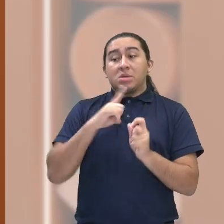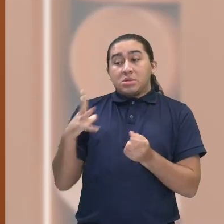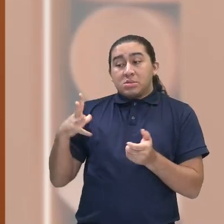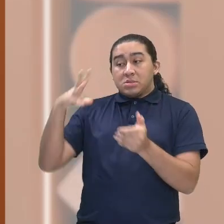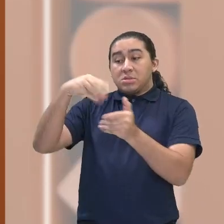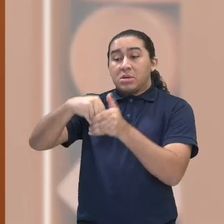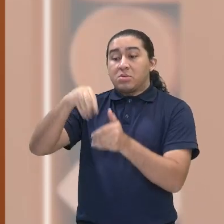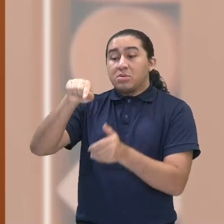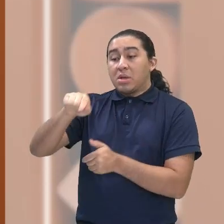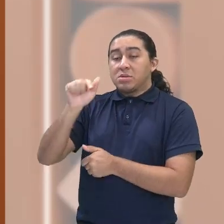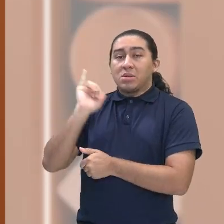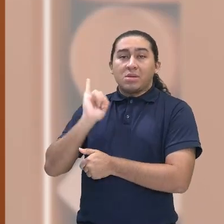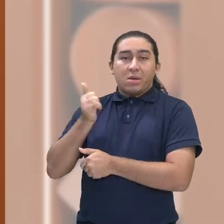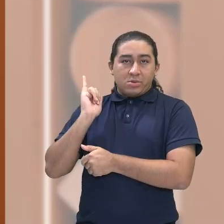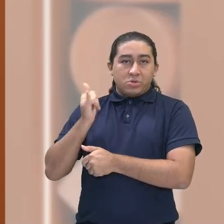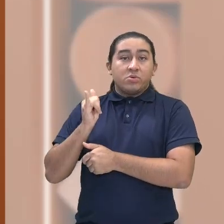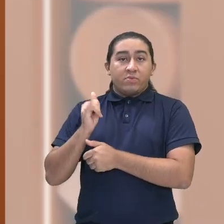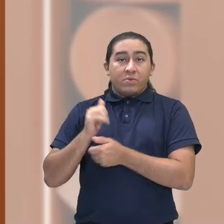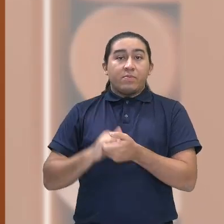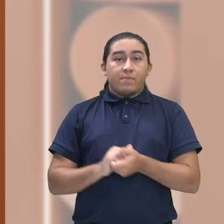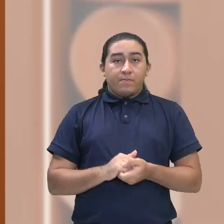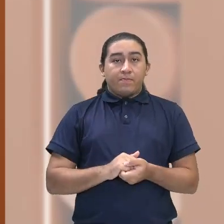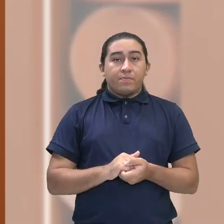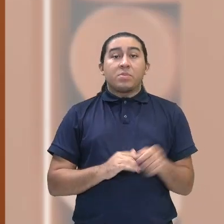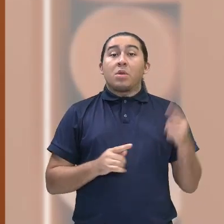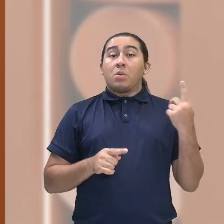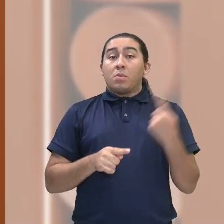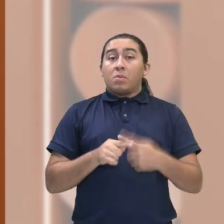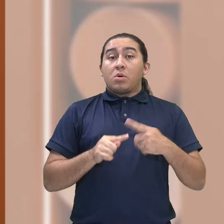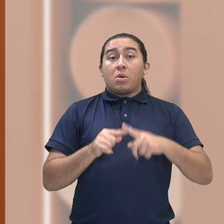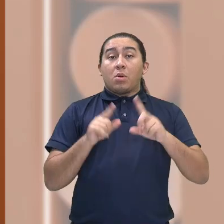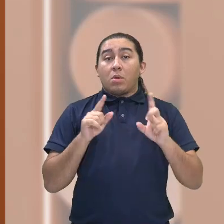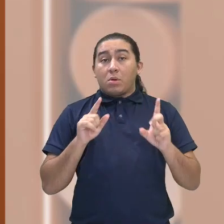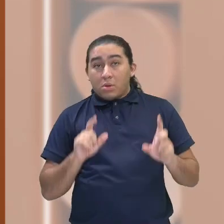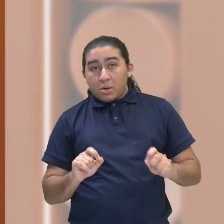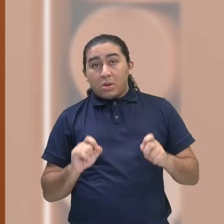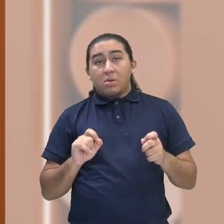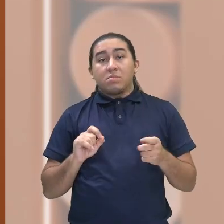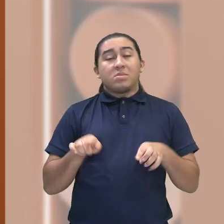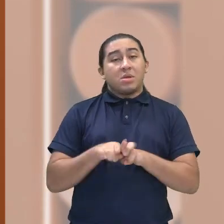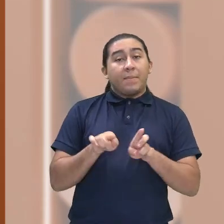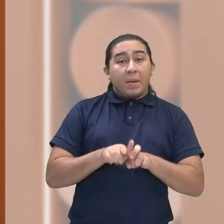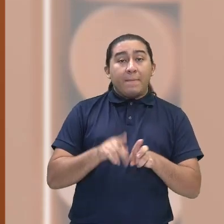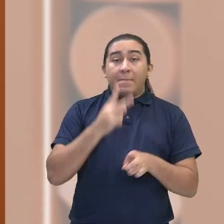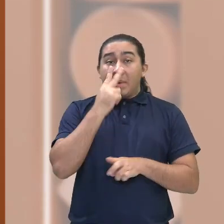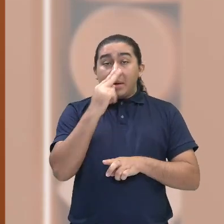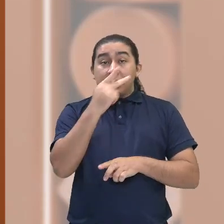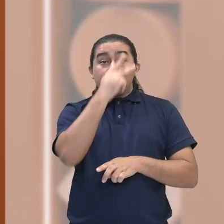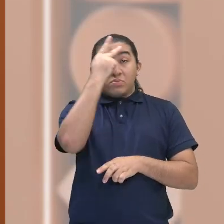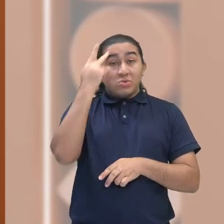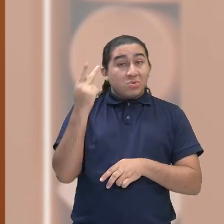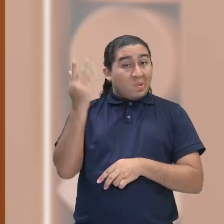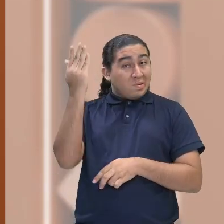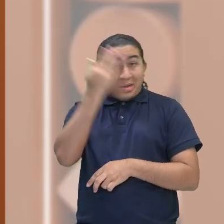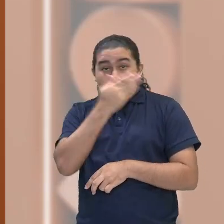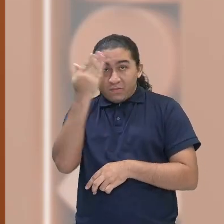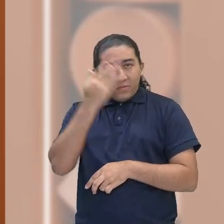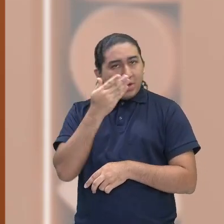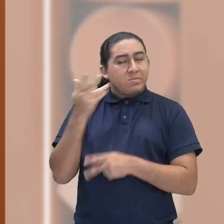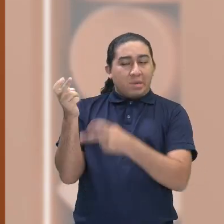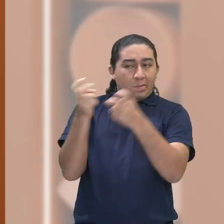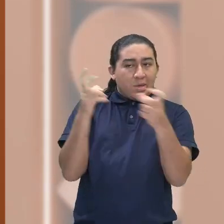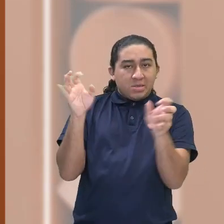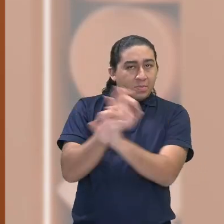nessas narrativas, que, por muitas das vezes, passam despercebidos. Então,